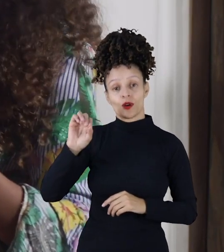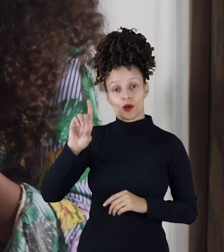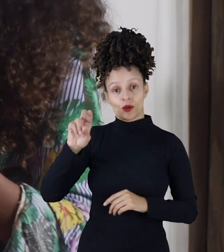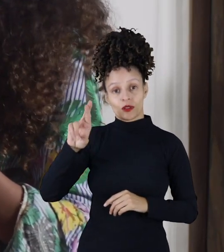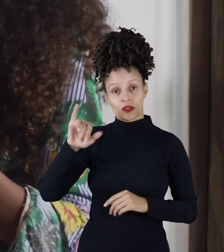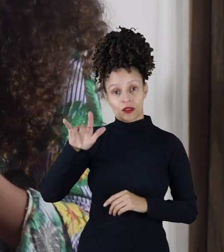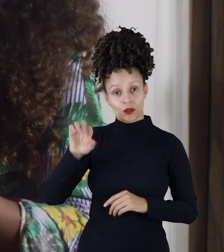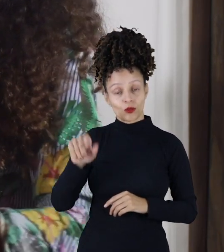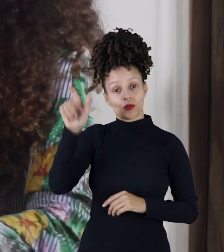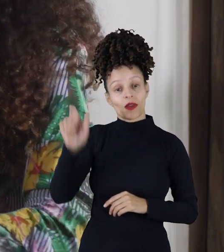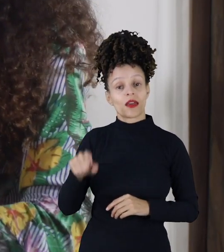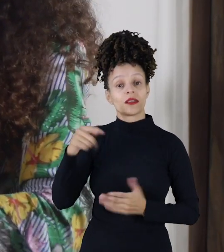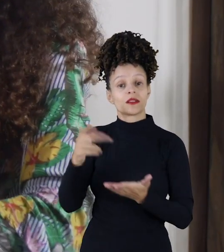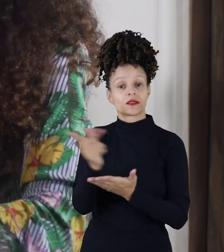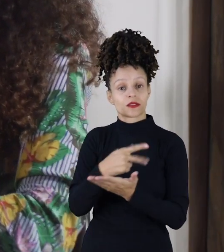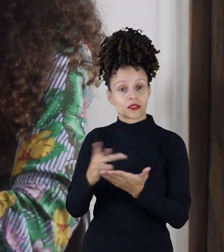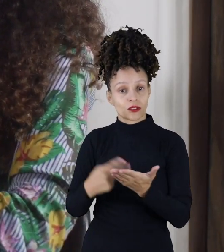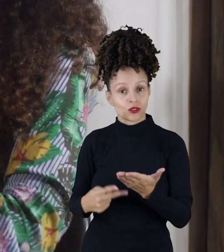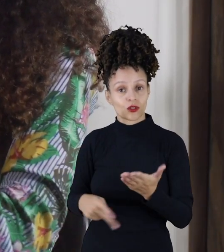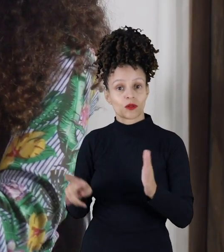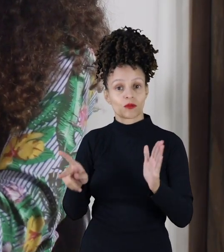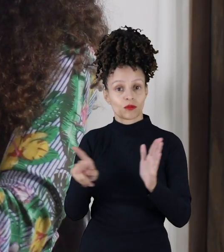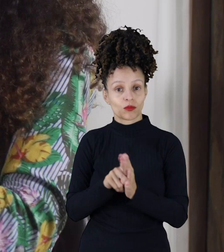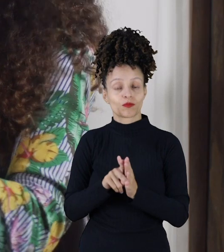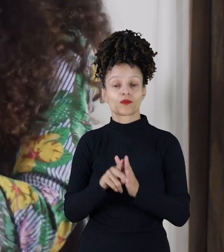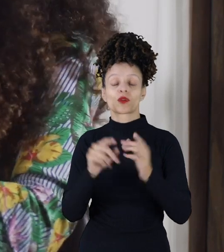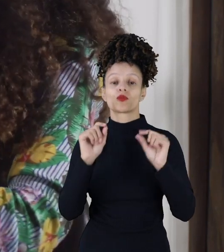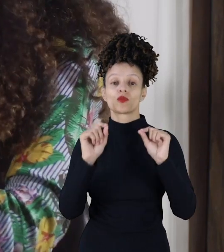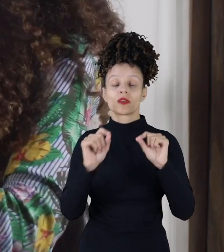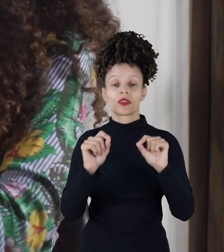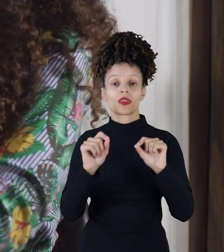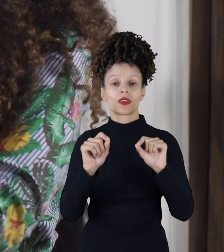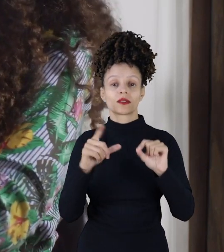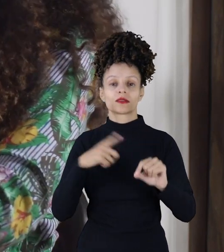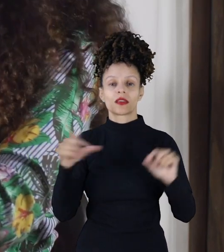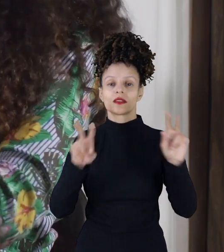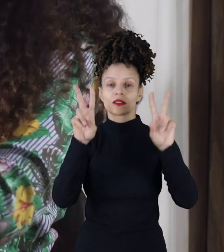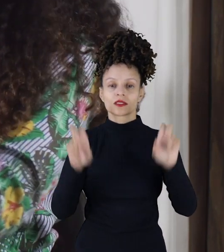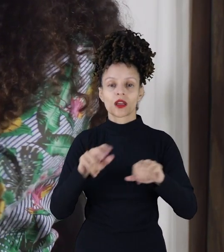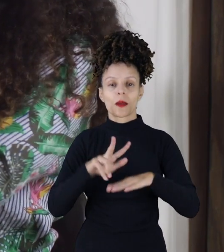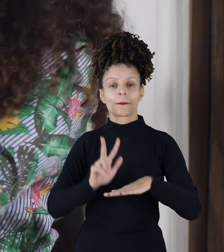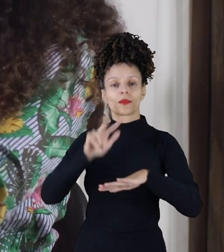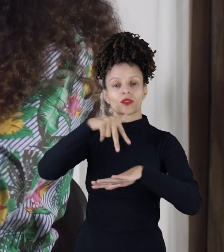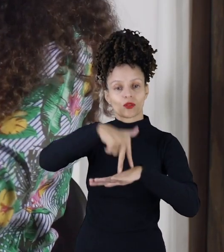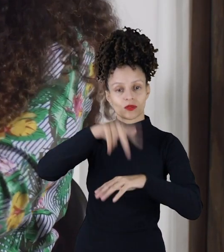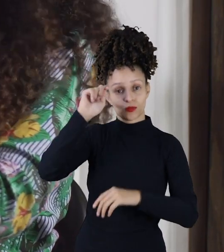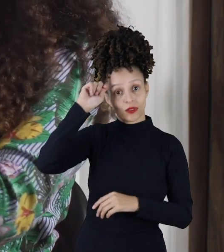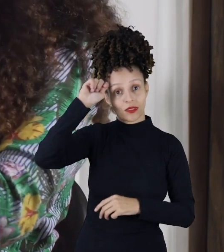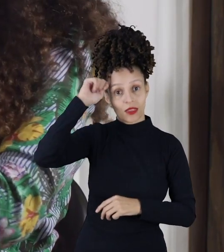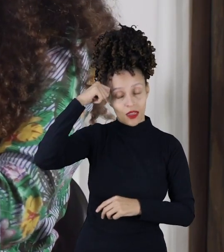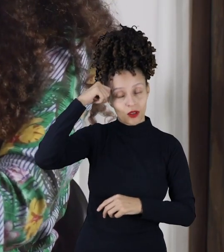né? E o Rodrigo Andrade, ele é um ilustrador que caminha bastante com a Quilça Oliveira por trazer a questão de